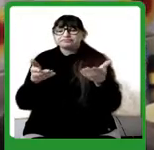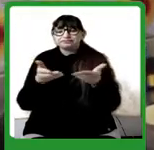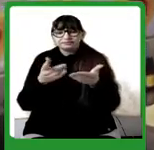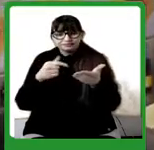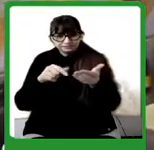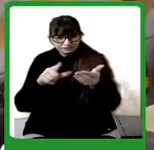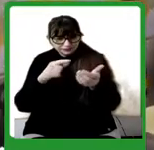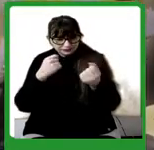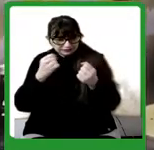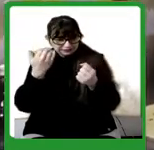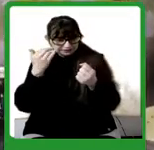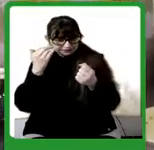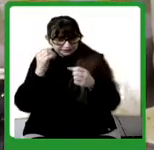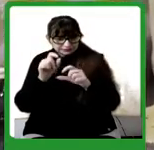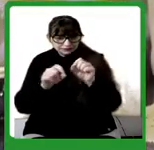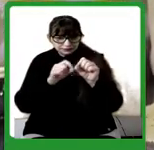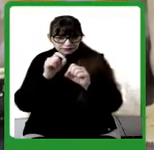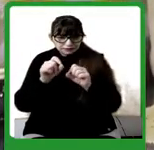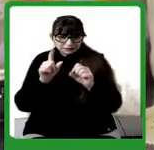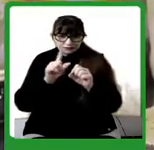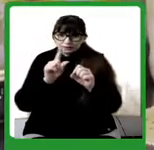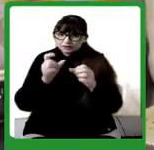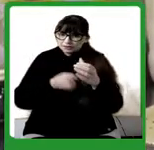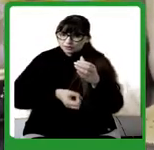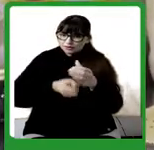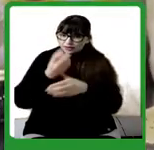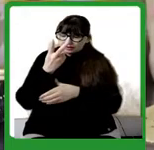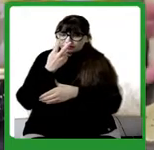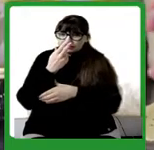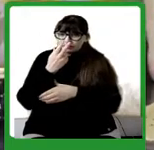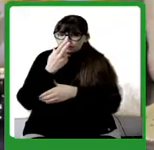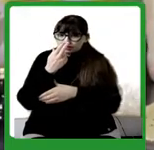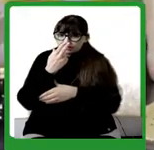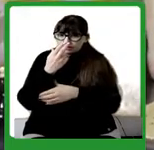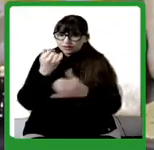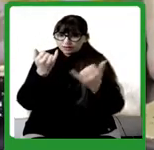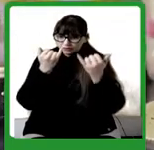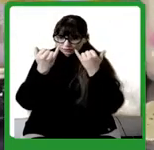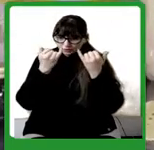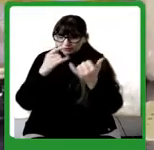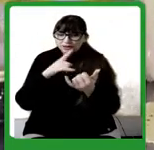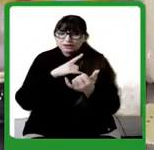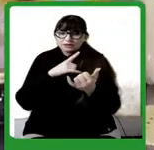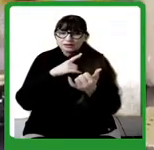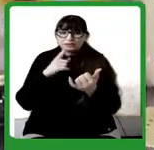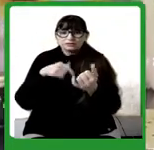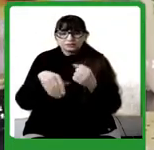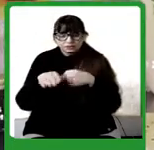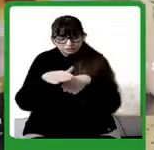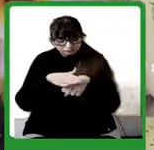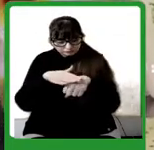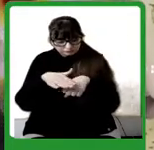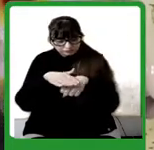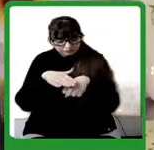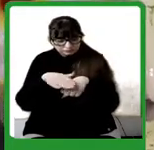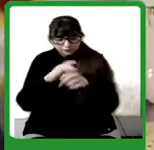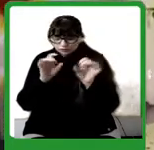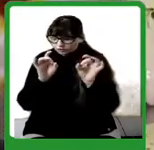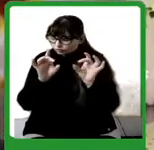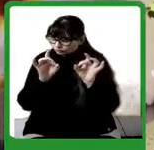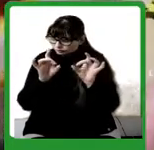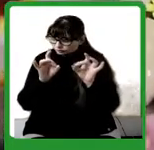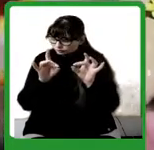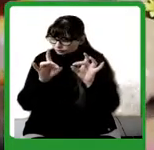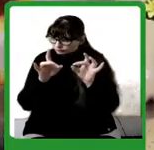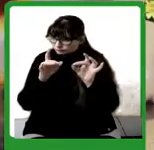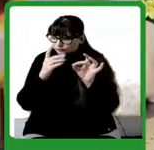entender? Eu não crio as fofocas. As notícias existem, a gente só comenta, tá? A notícia tá ali, o povo